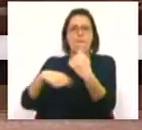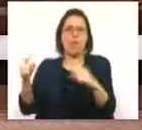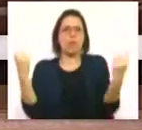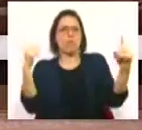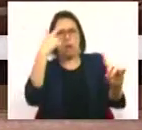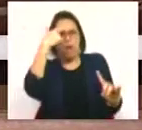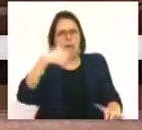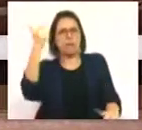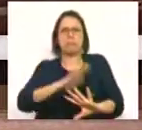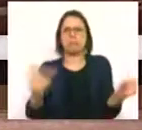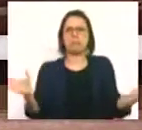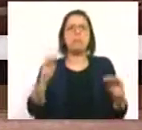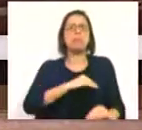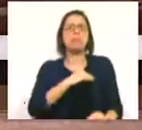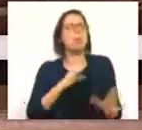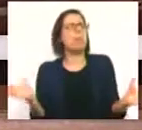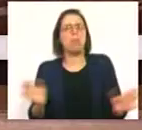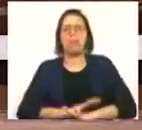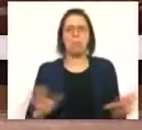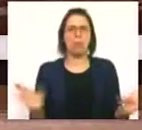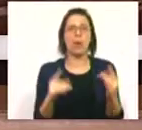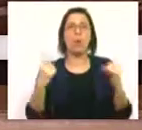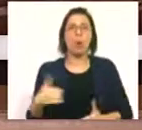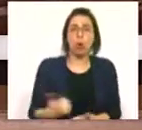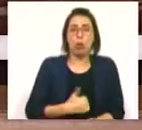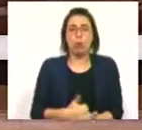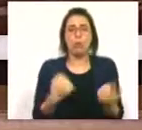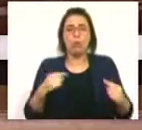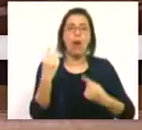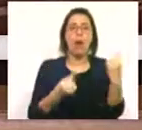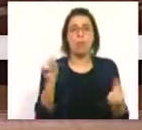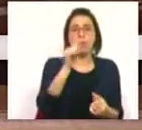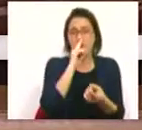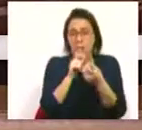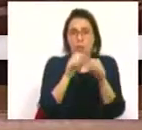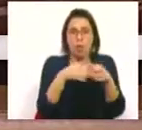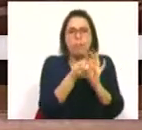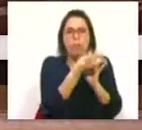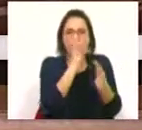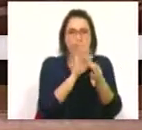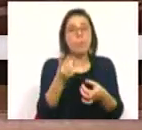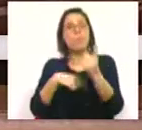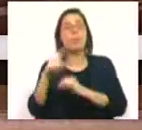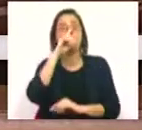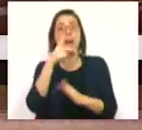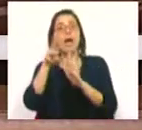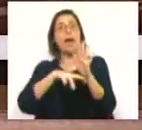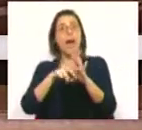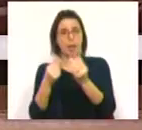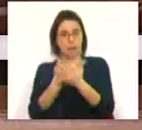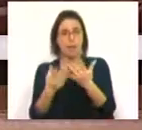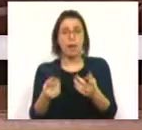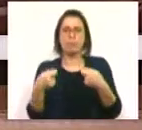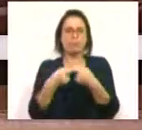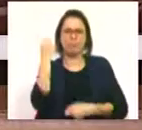vende e que pouco mais representa do que uma fonte de lucro para alguns poucos. Uma mentira porque as regras do mercado não